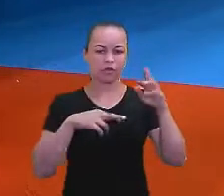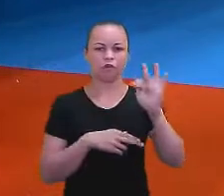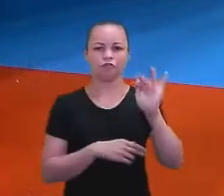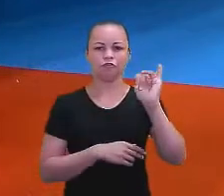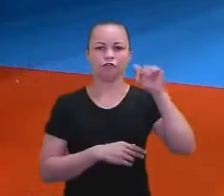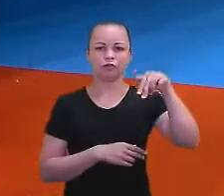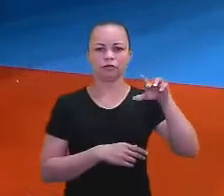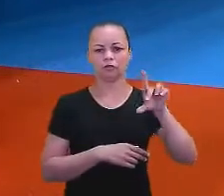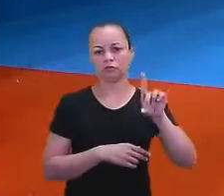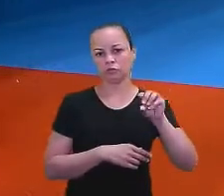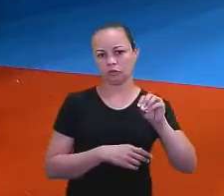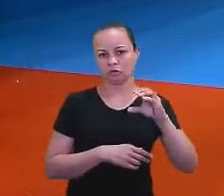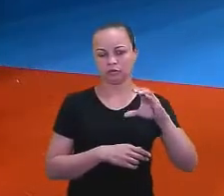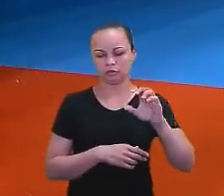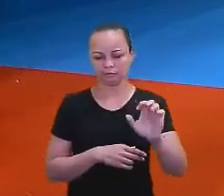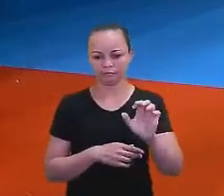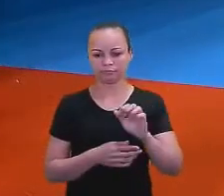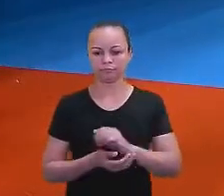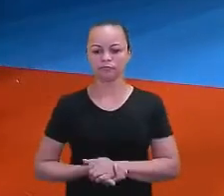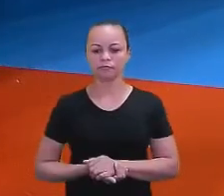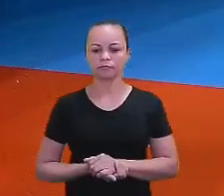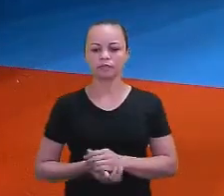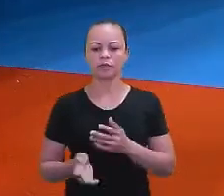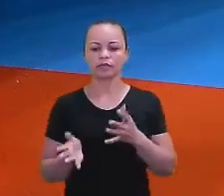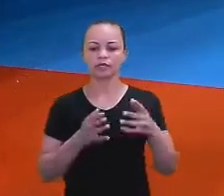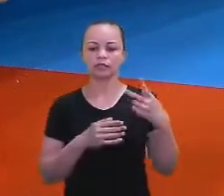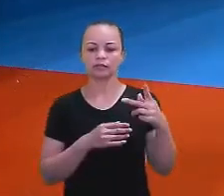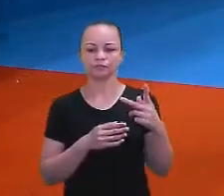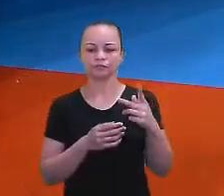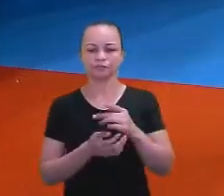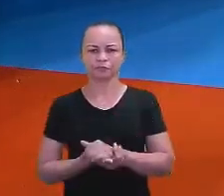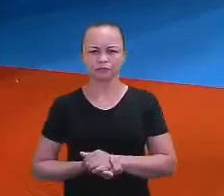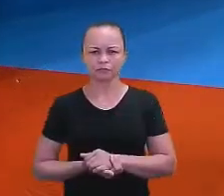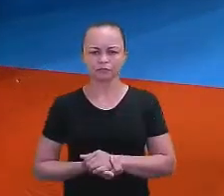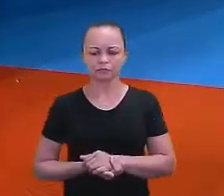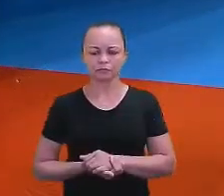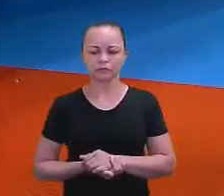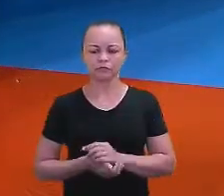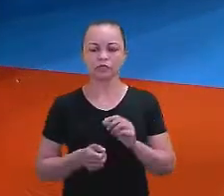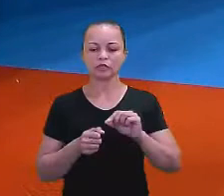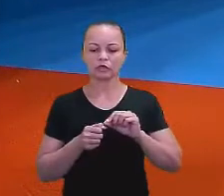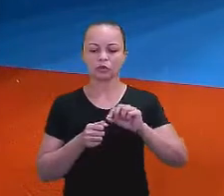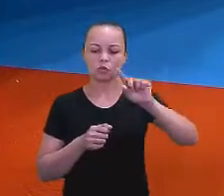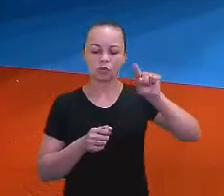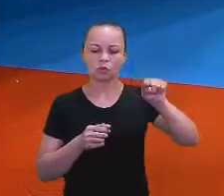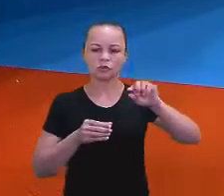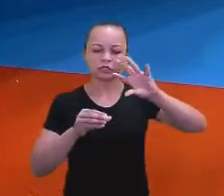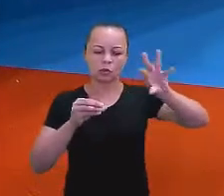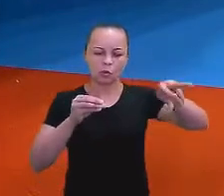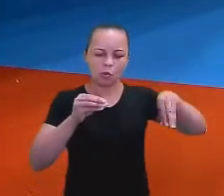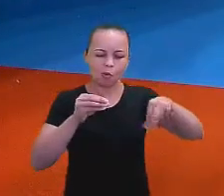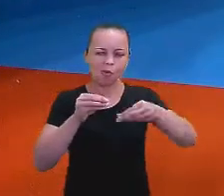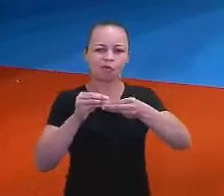é exatamente a que vai estar doando o seu material genético, é ela. Daí fez o quê? Se